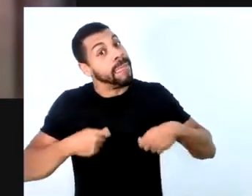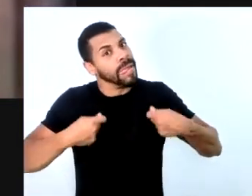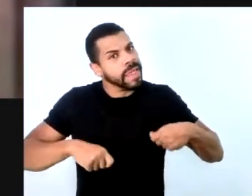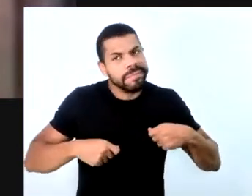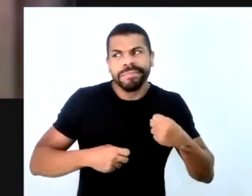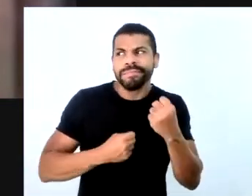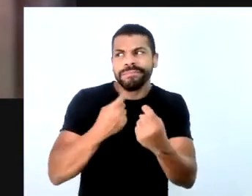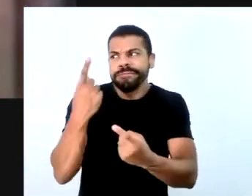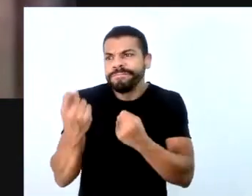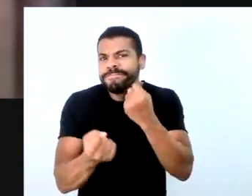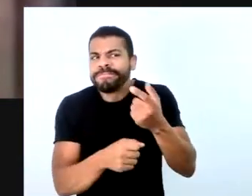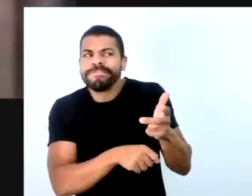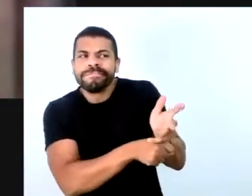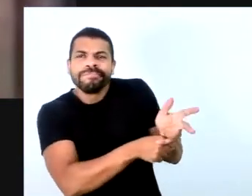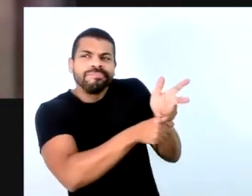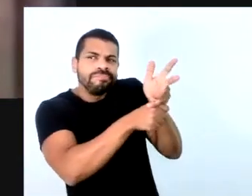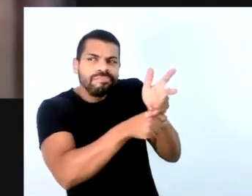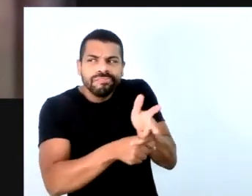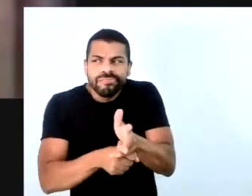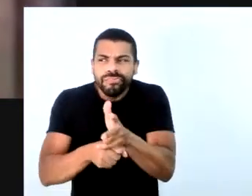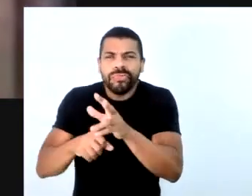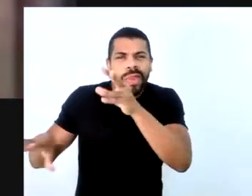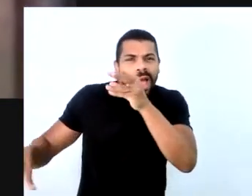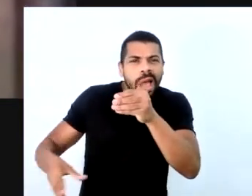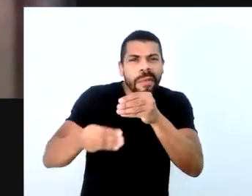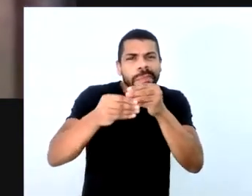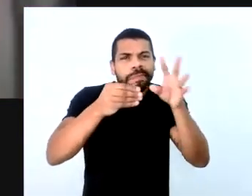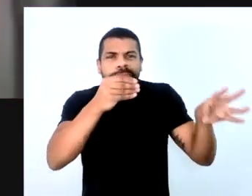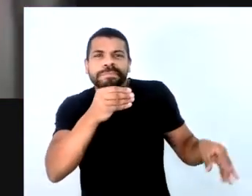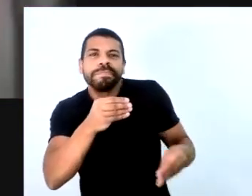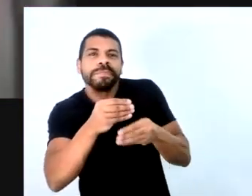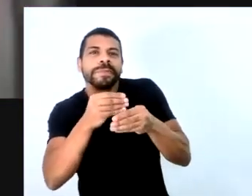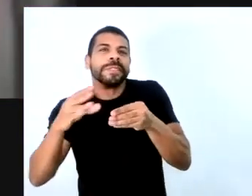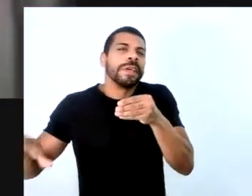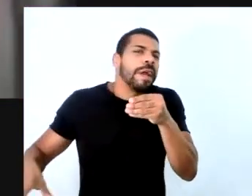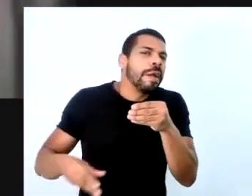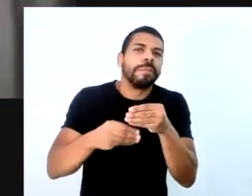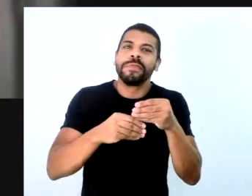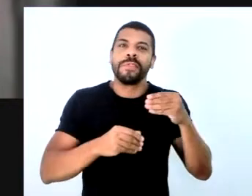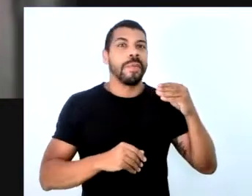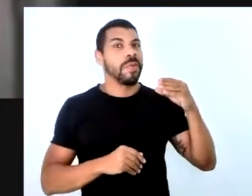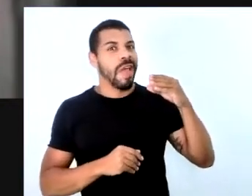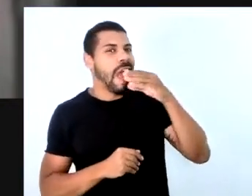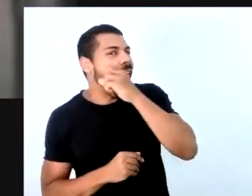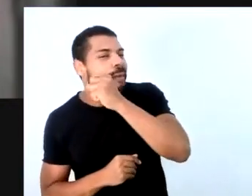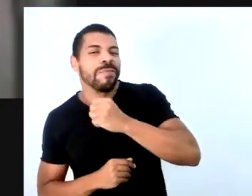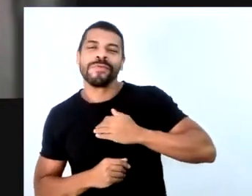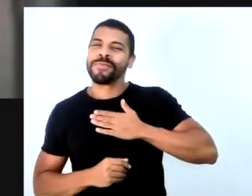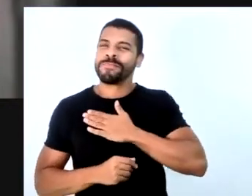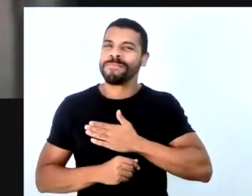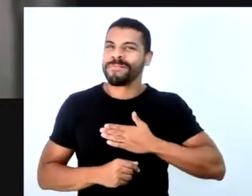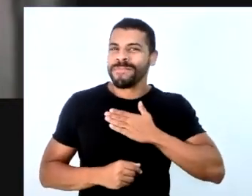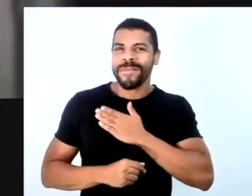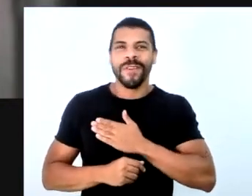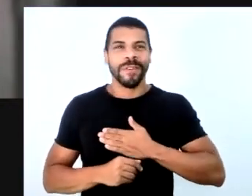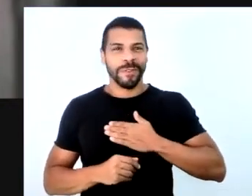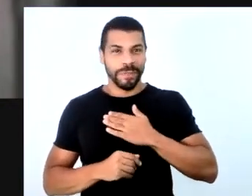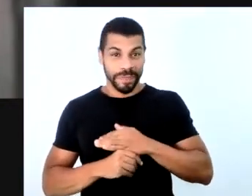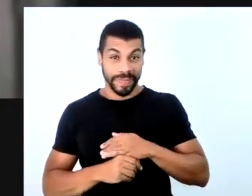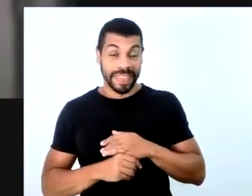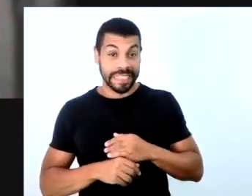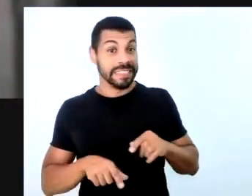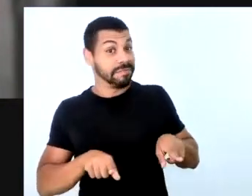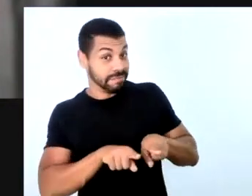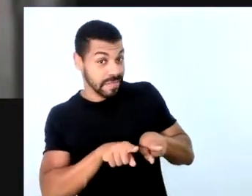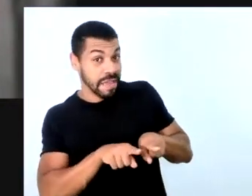entregamos, né? E aí vimos que precisava filmar algumas coisas, precisava acrescentar umas coisas, precisava trabalhar. Isso foi muito rápido, foi